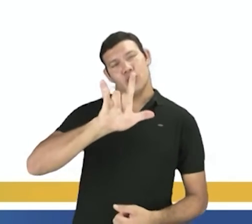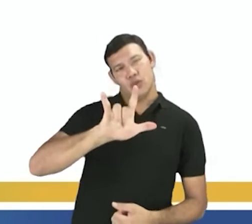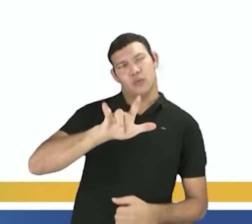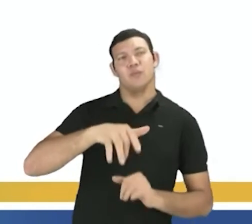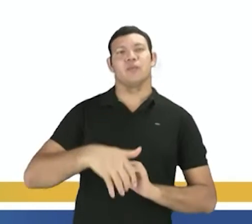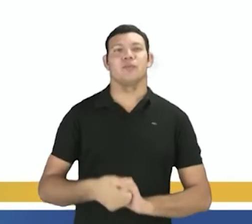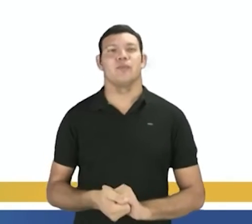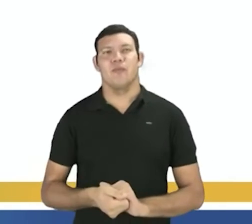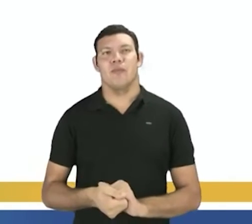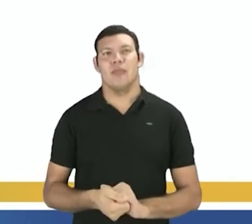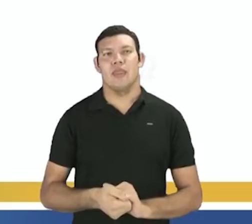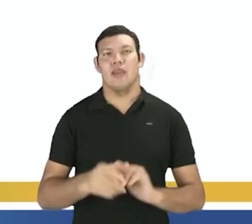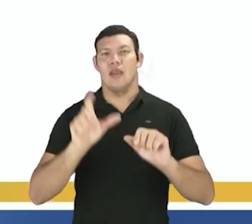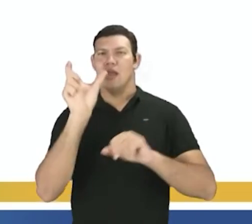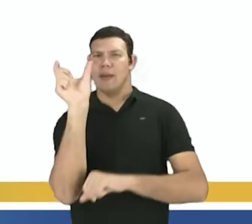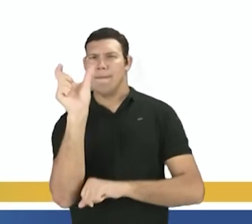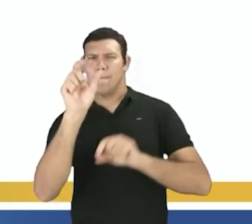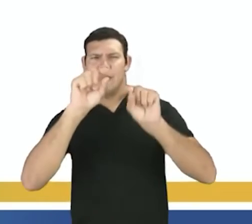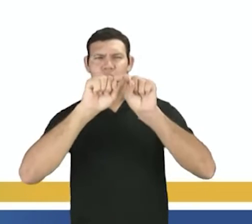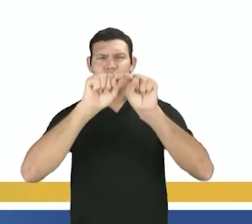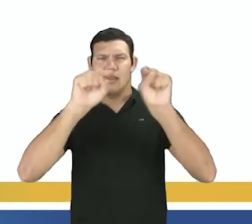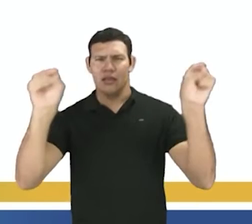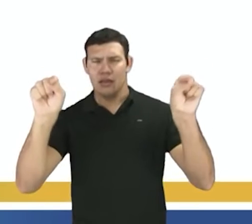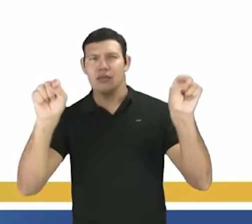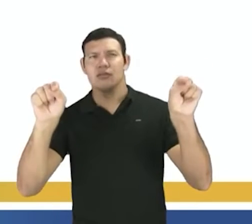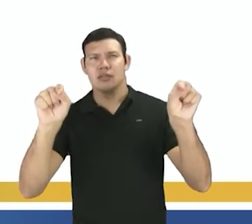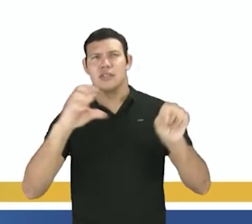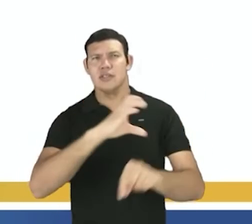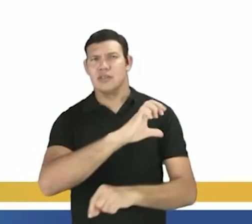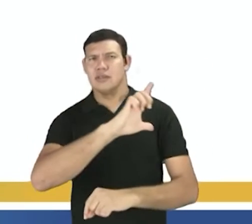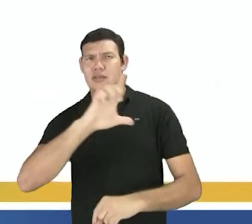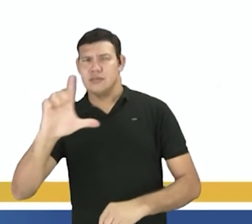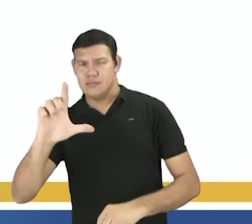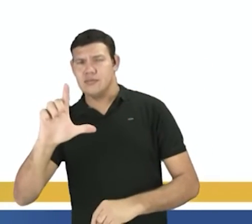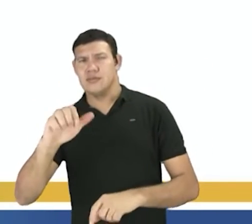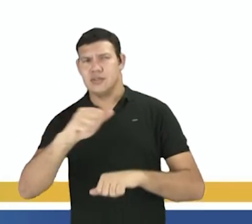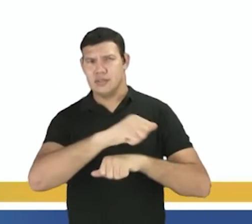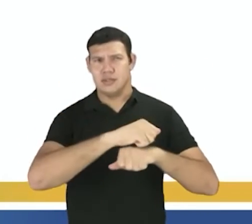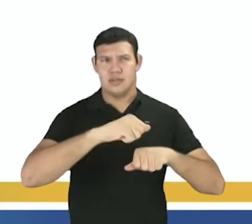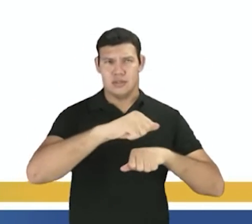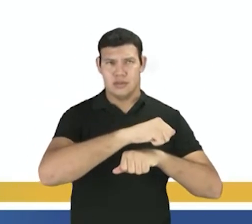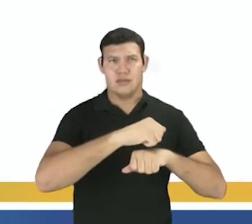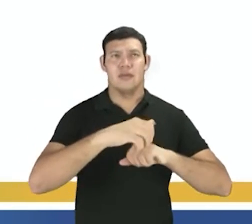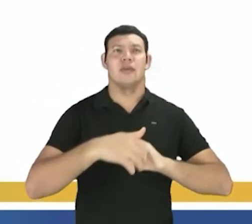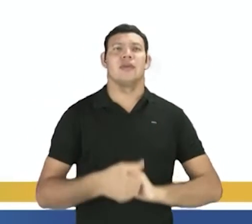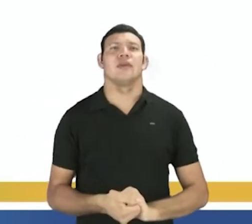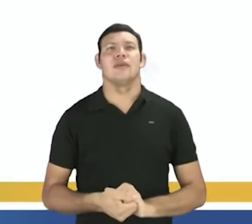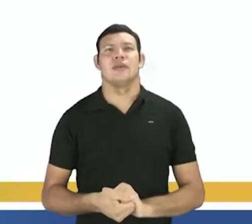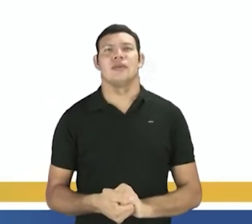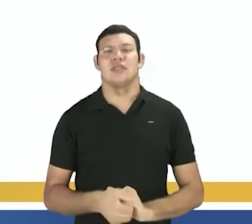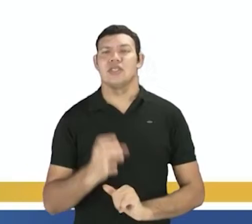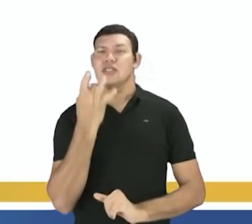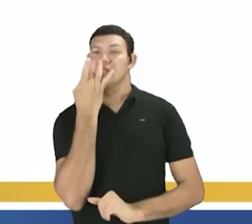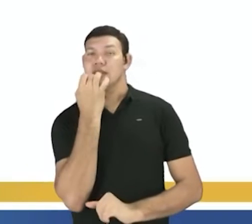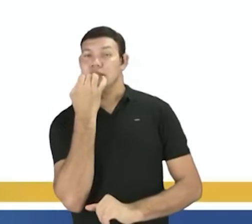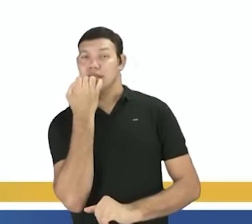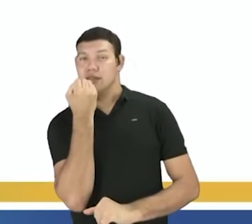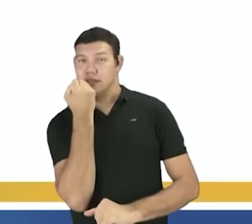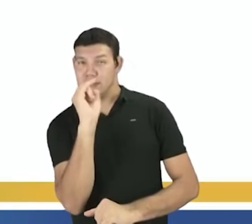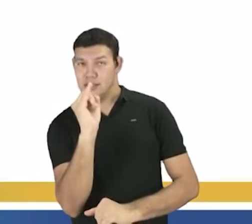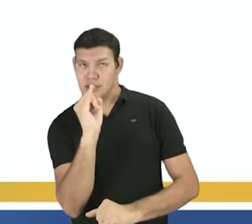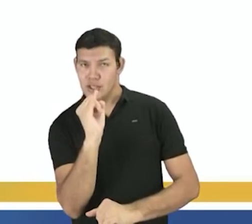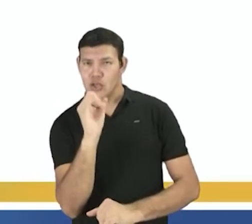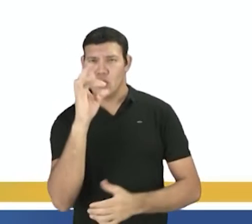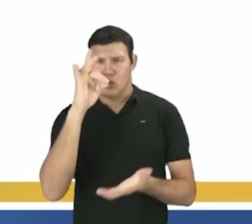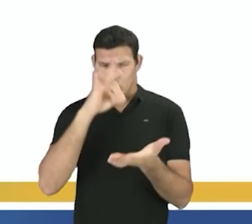Os termos em destaque classificam-se como advérbios. No caso de uma resposta afirmativa,